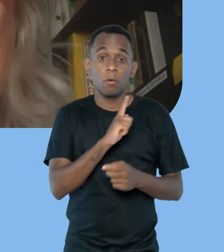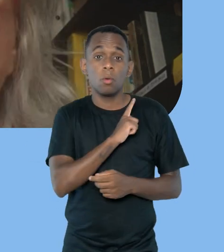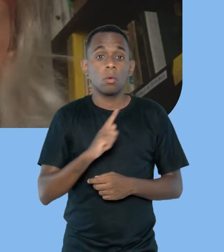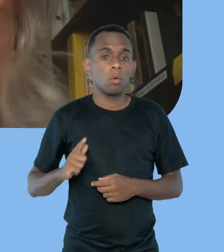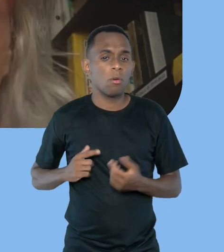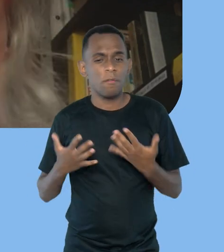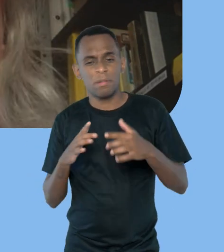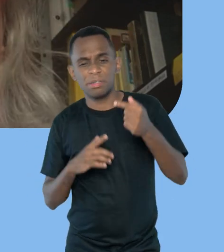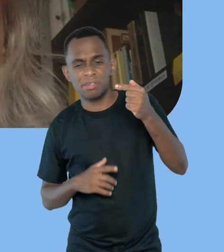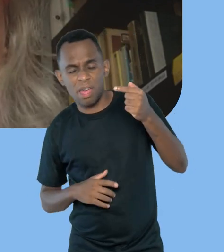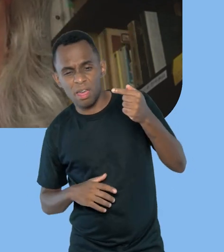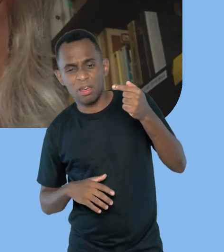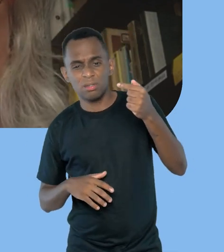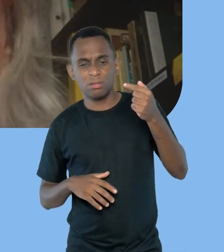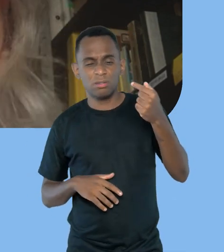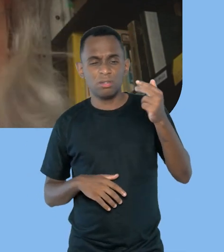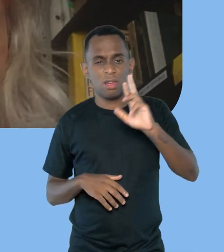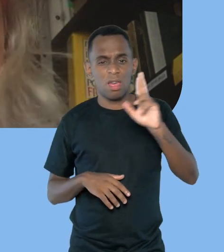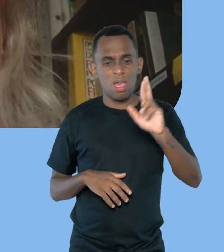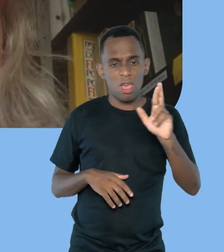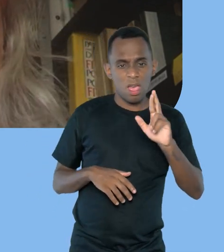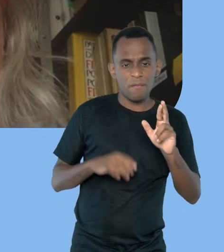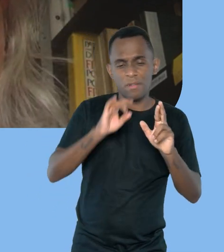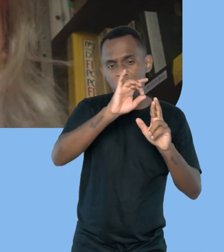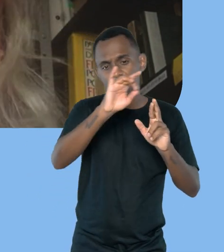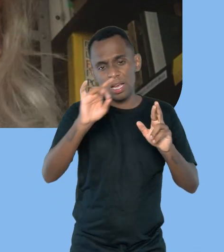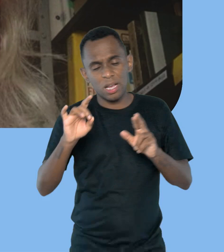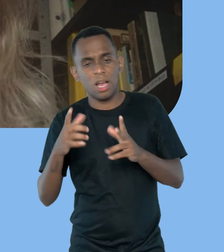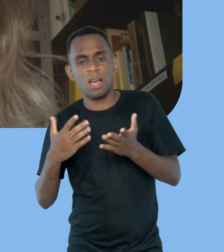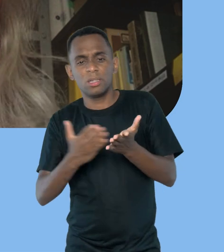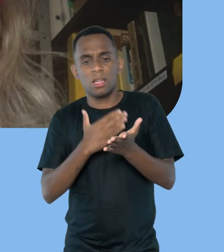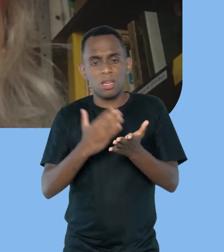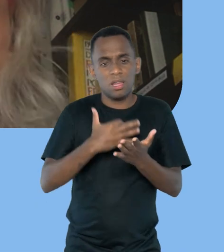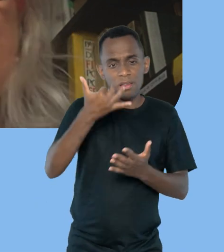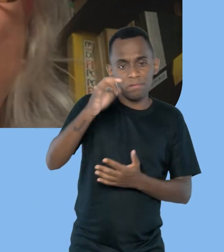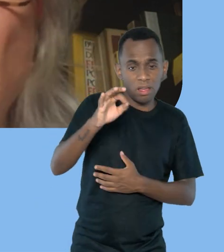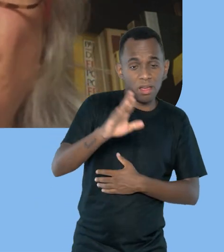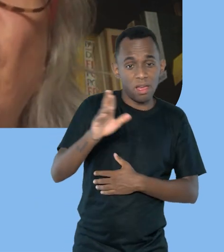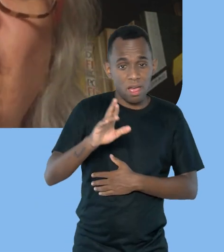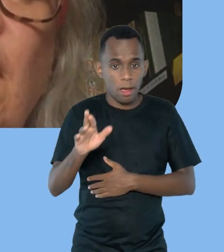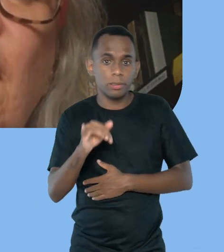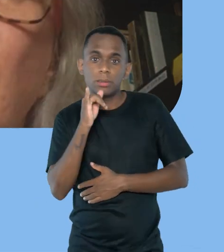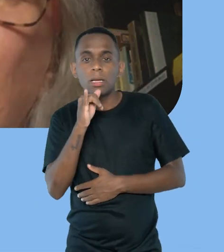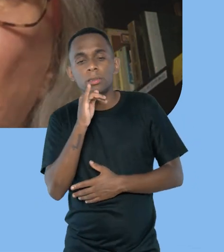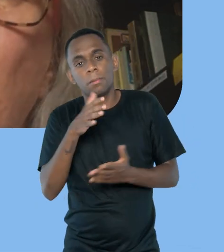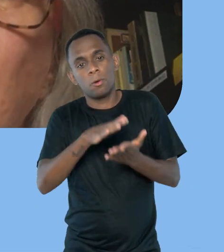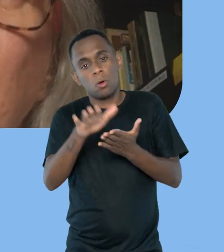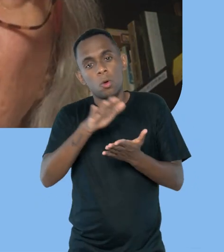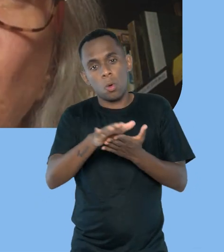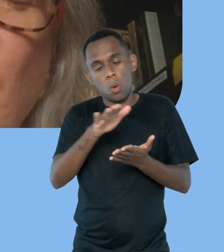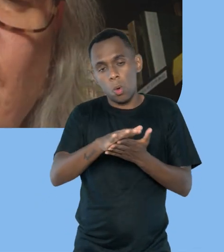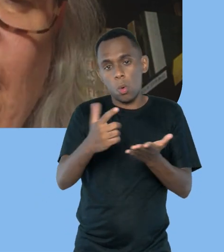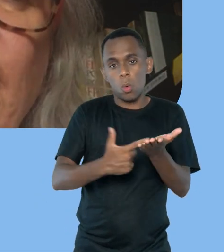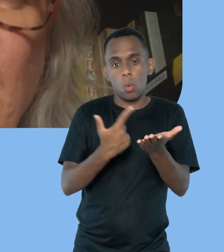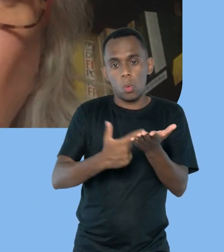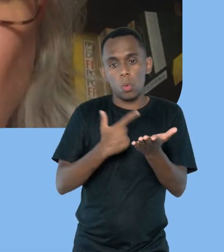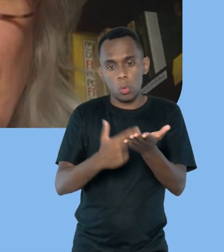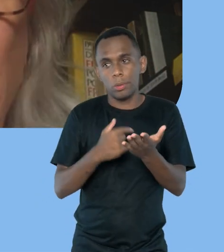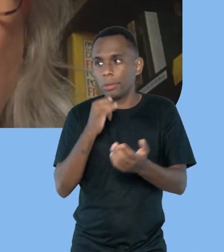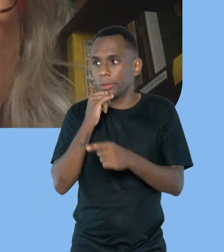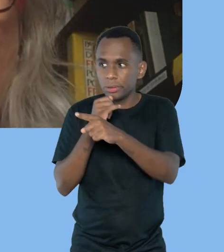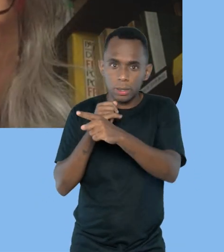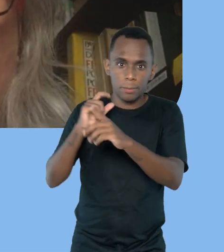paga R$ 7 por livro, R$ 10. Um livro que numa